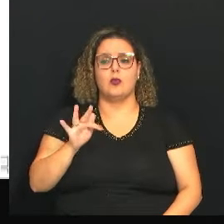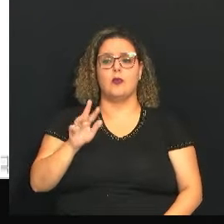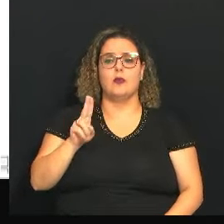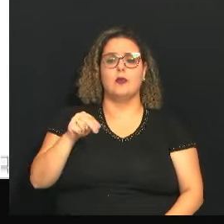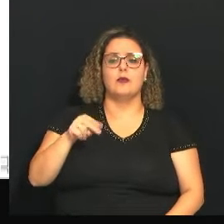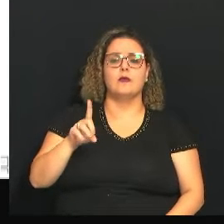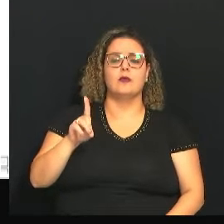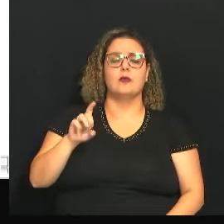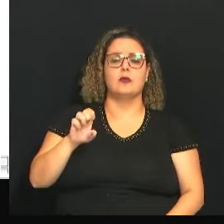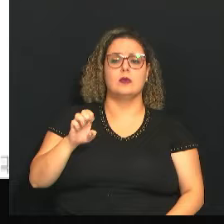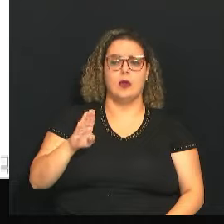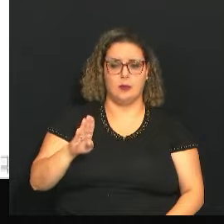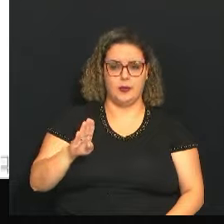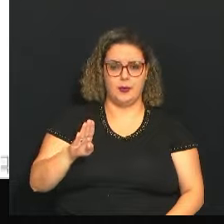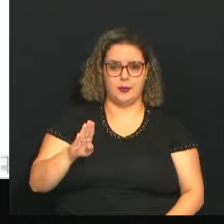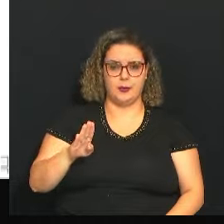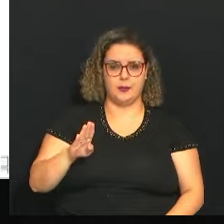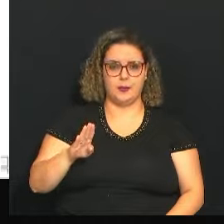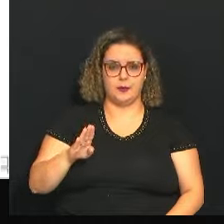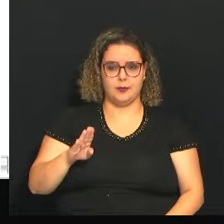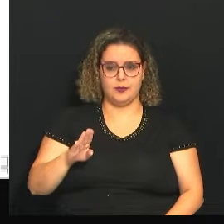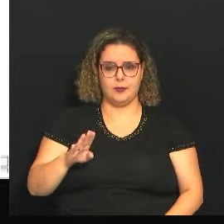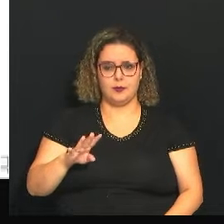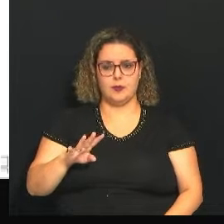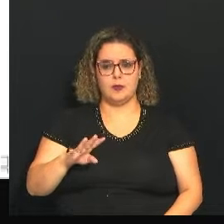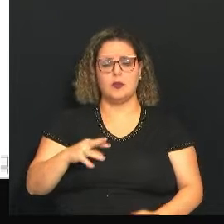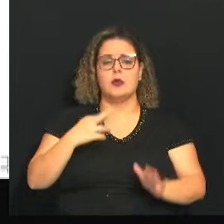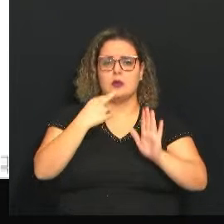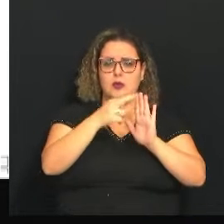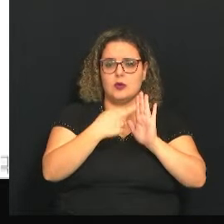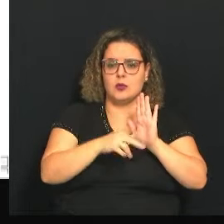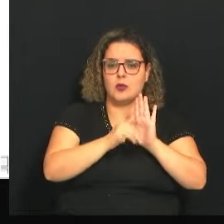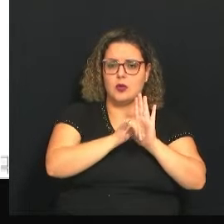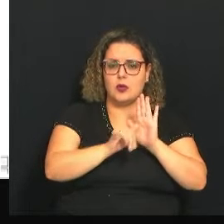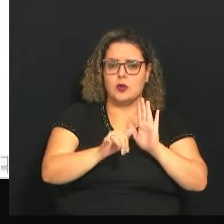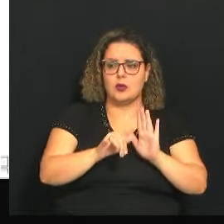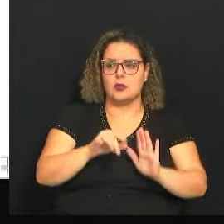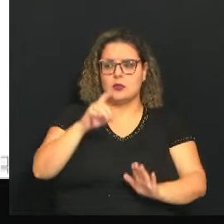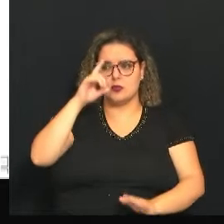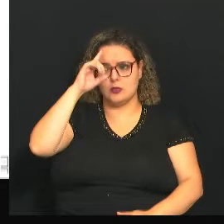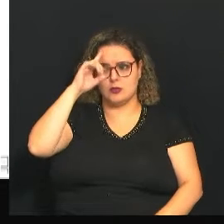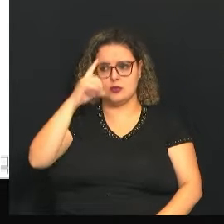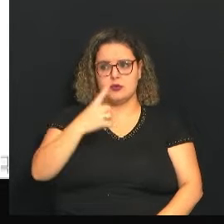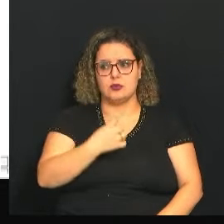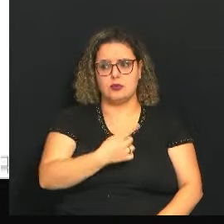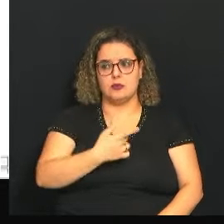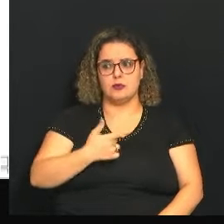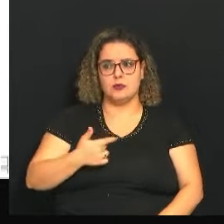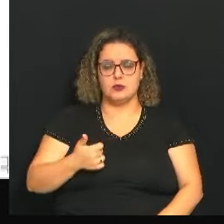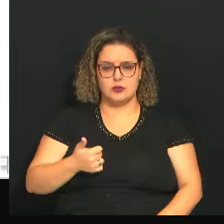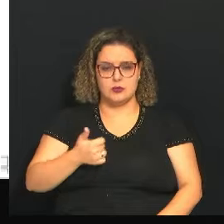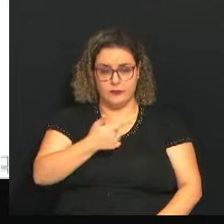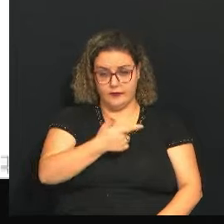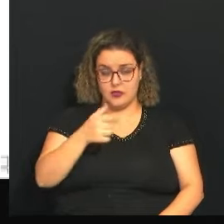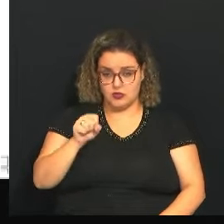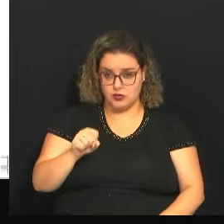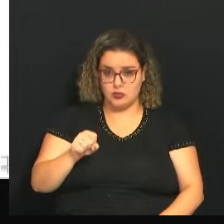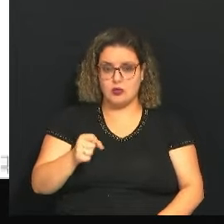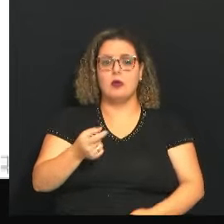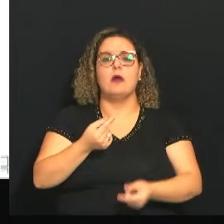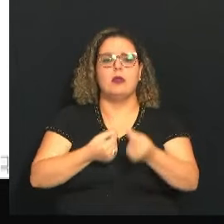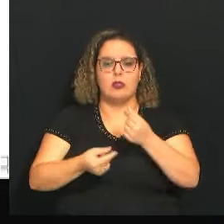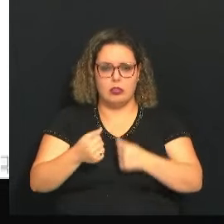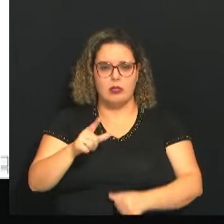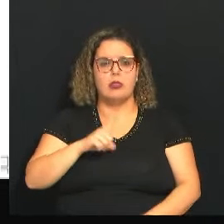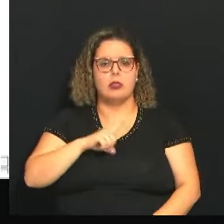viu isso, está lá no relatório também do dia 28, publicado. Então, grana tem, não tem um problema